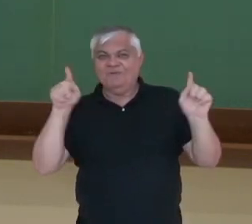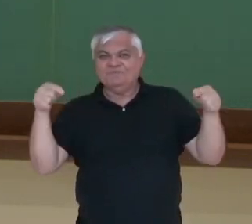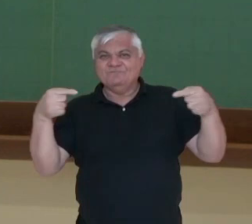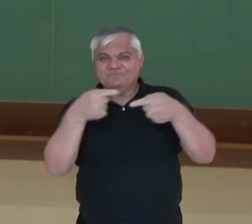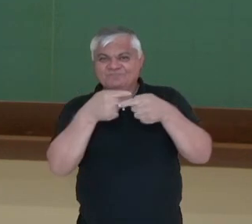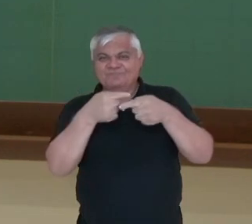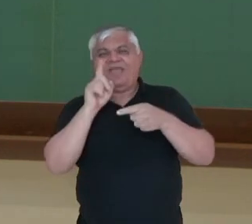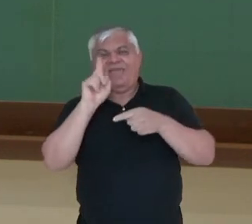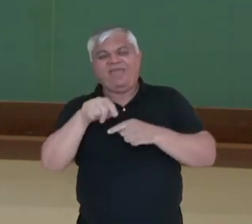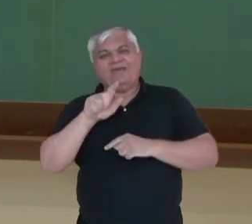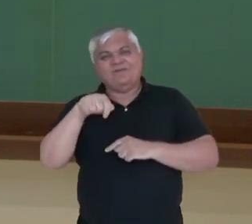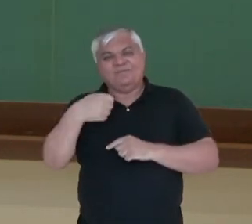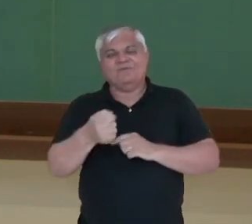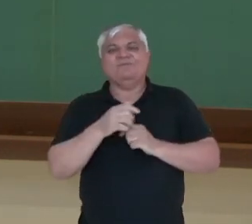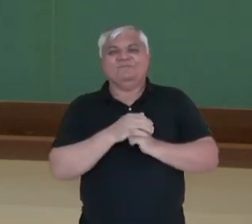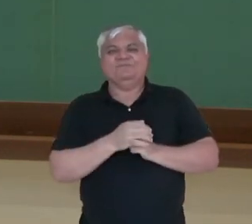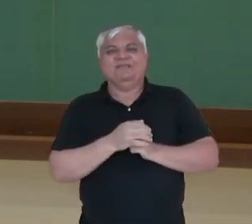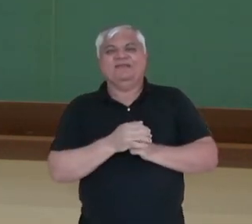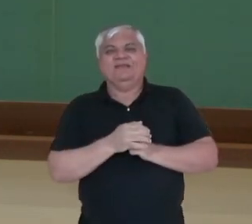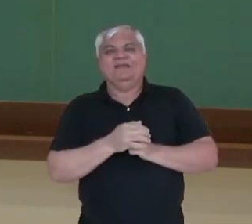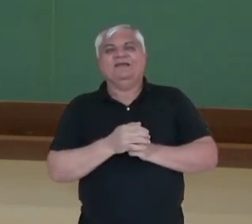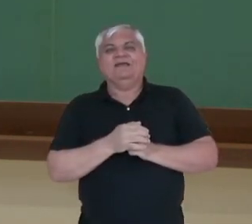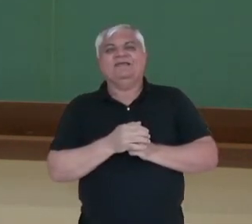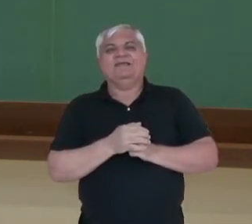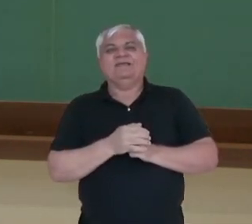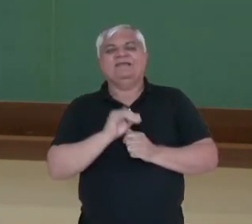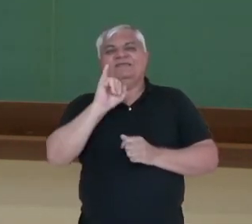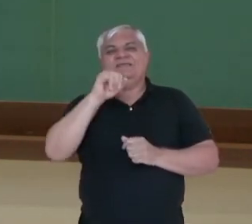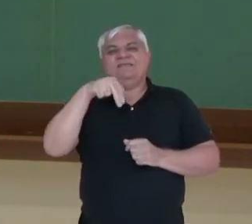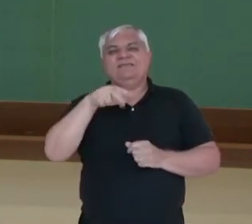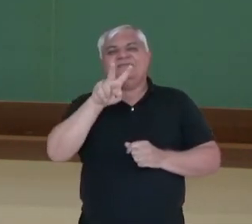são classificadas como grandezas